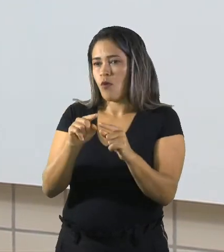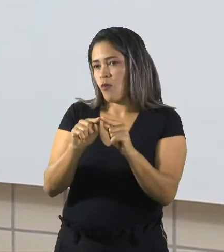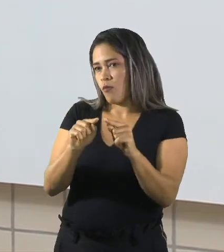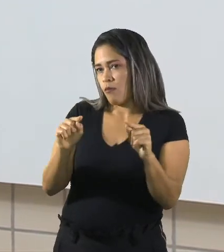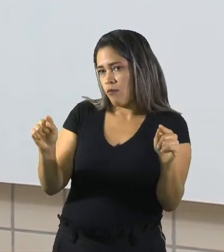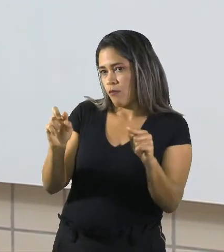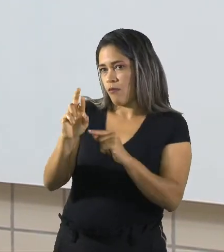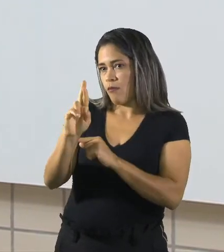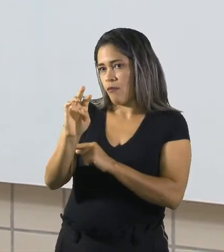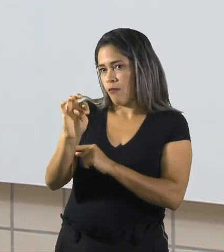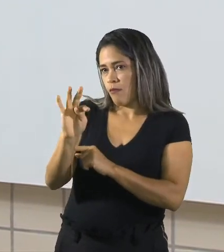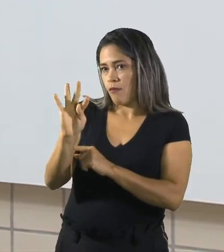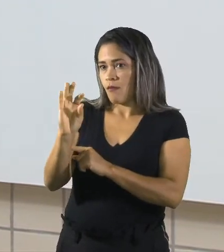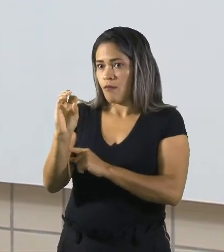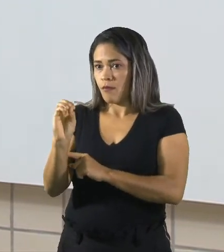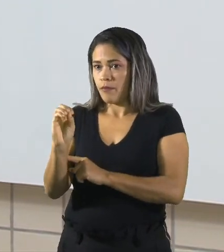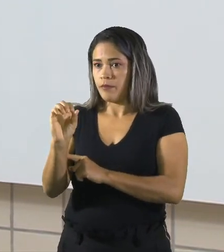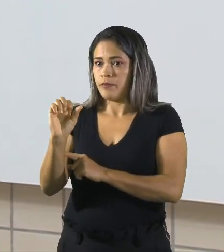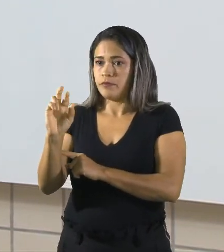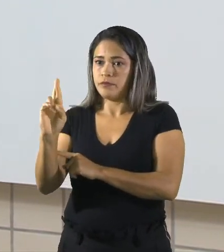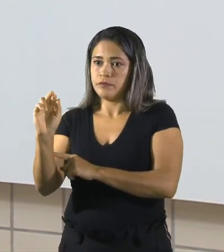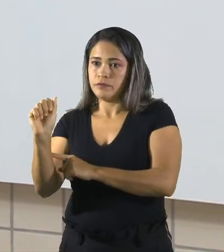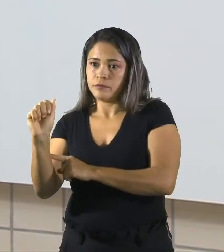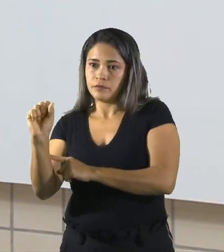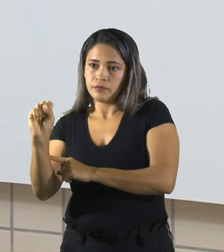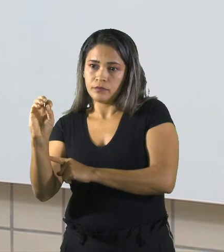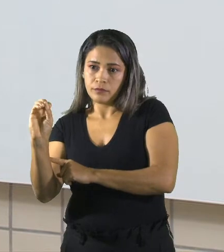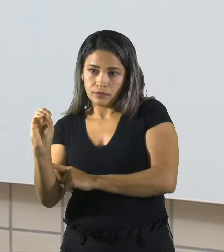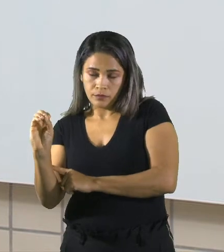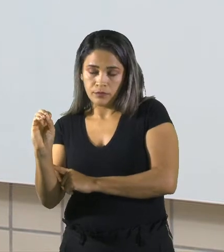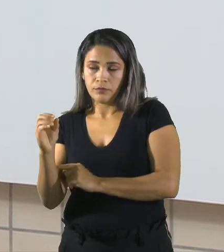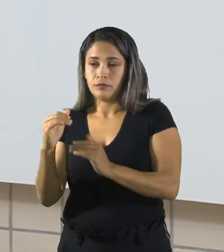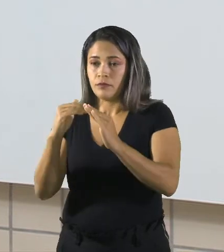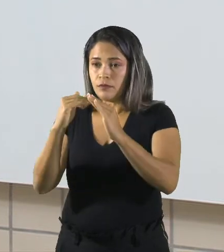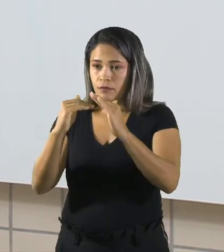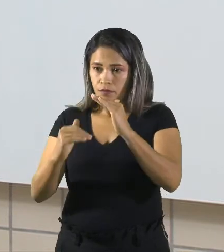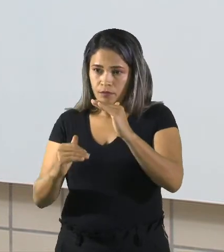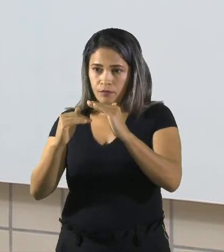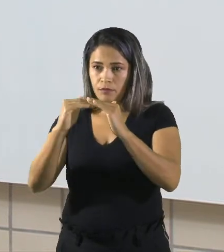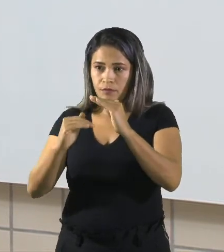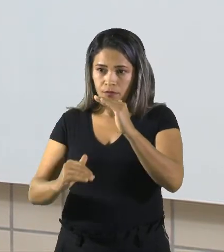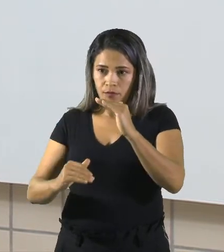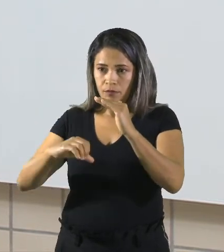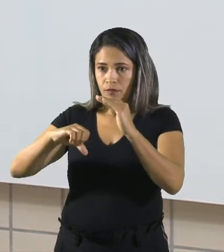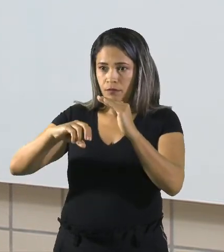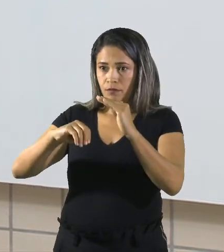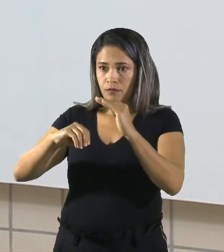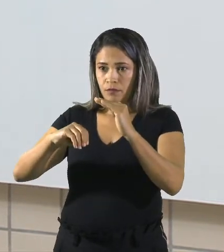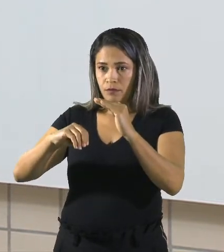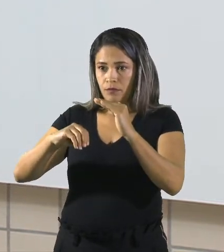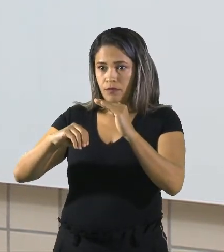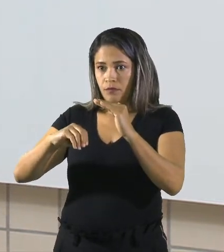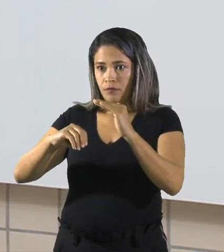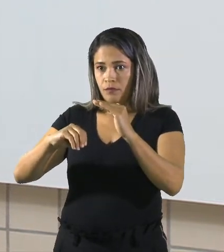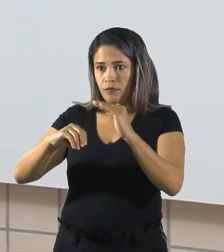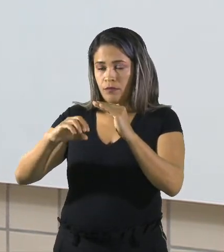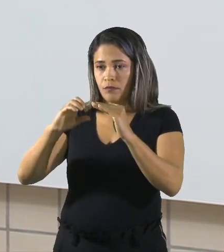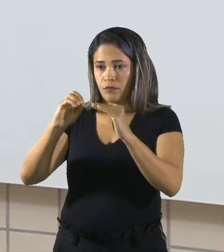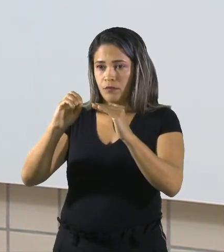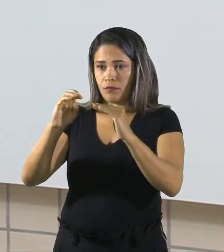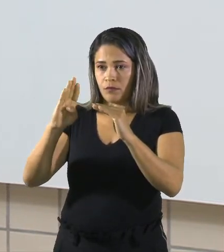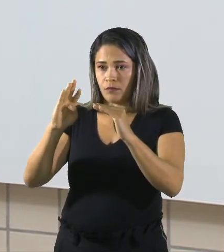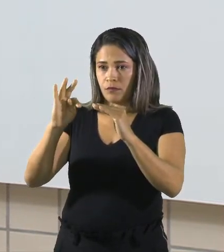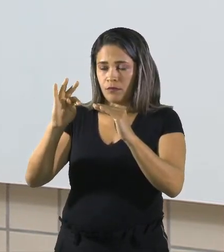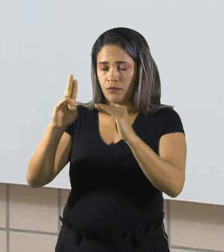raso, tá? Ângulo agudo, sempre que ele for menor do que 90 graus e não for nulo. Ângulo obtuso